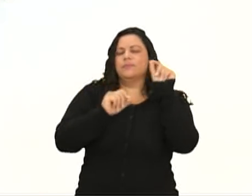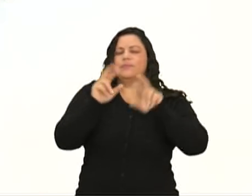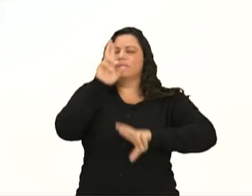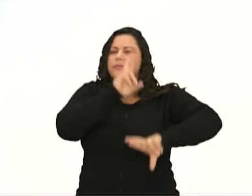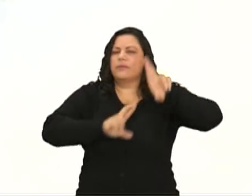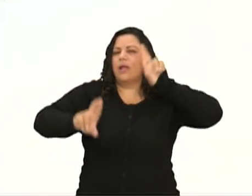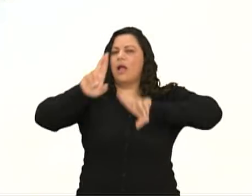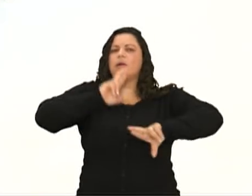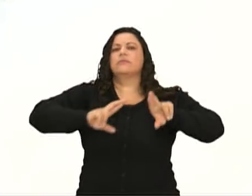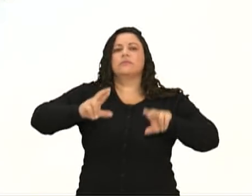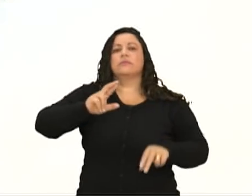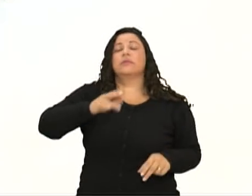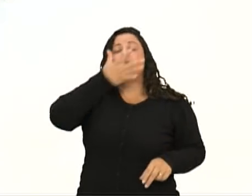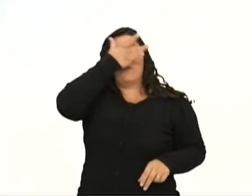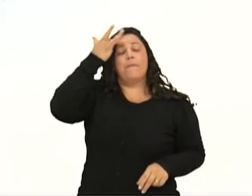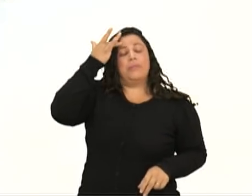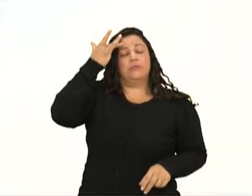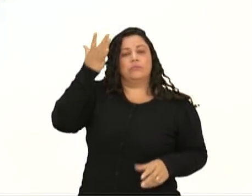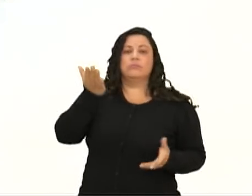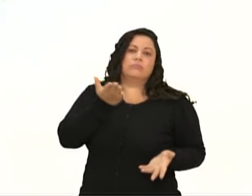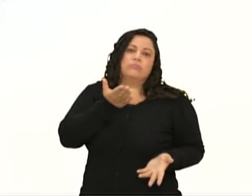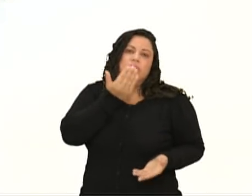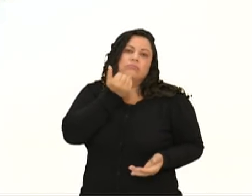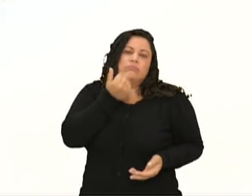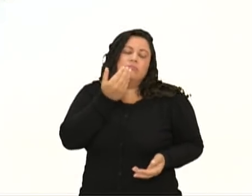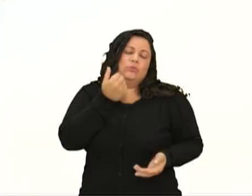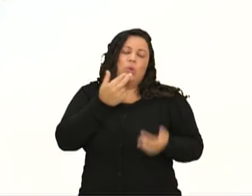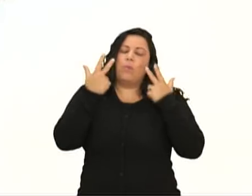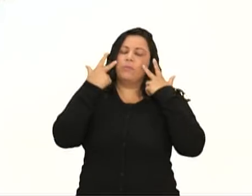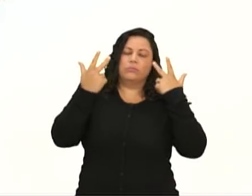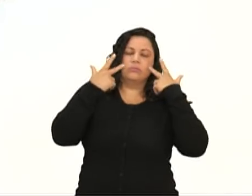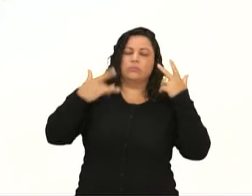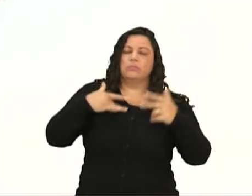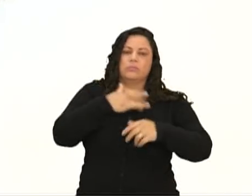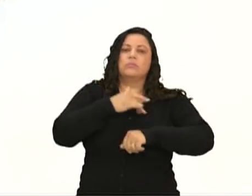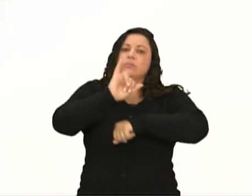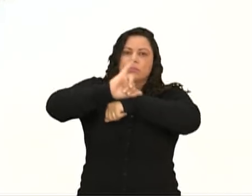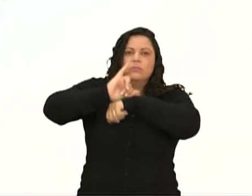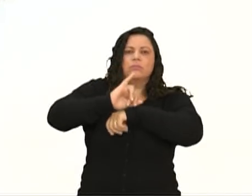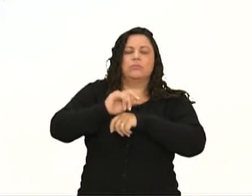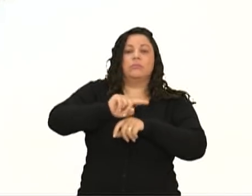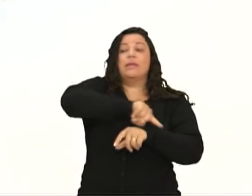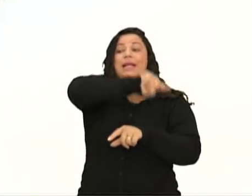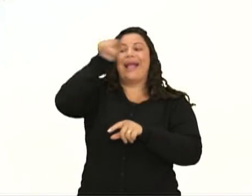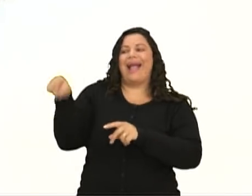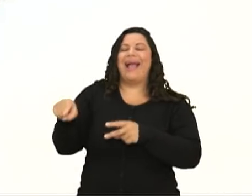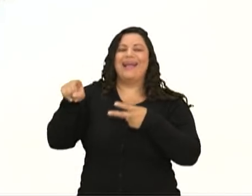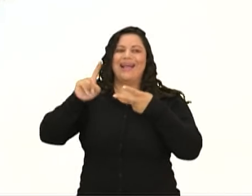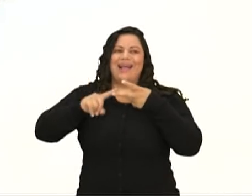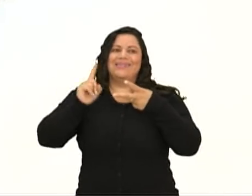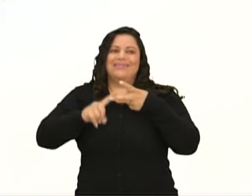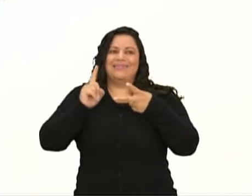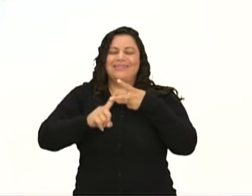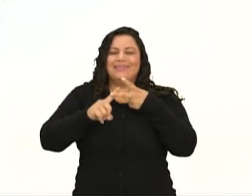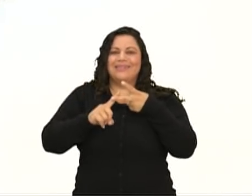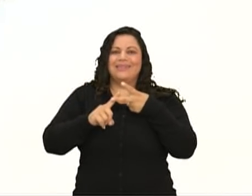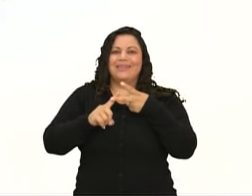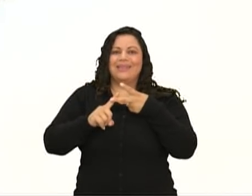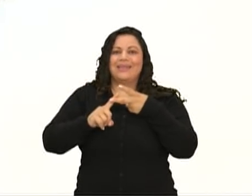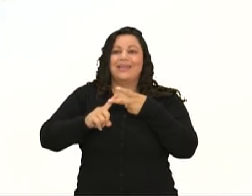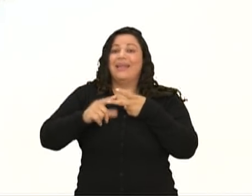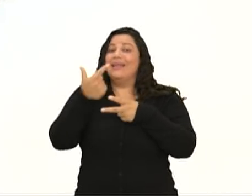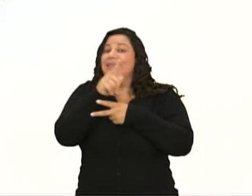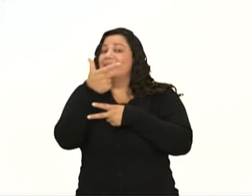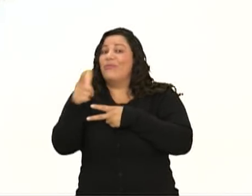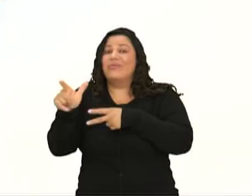normalmente, tá? Que está ingerindo ferro. E aqui é a análise do sangue de uma pessoa que está com uma dieta pobre em